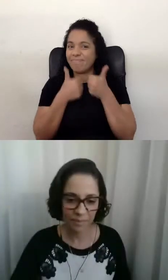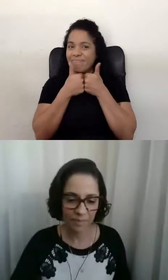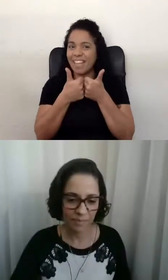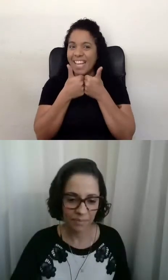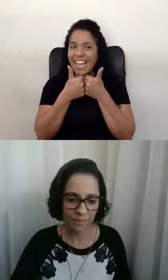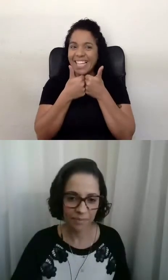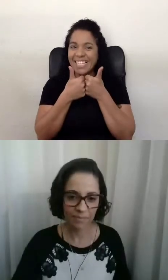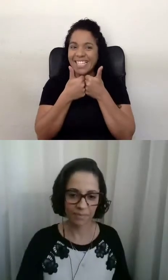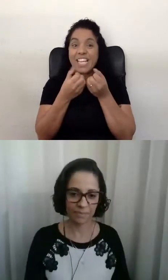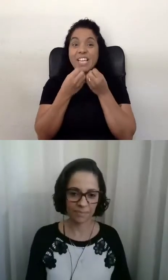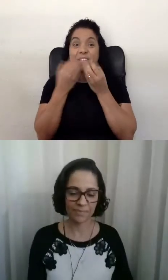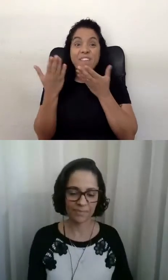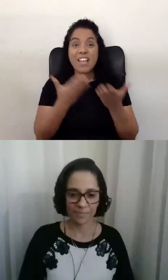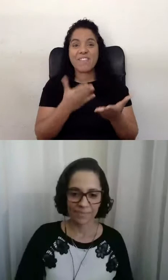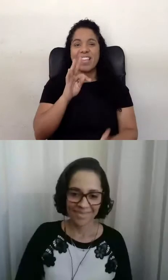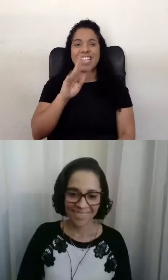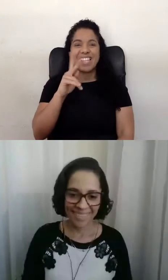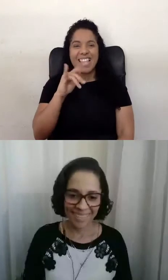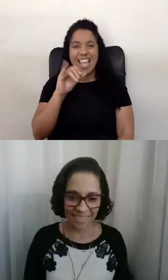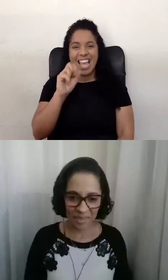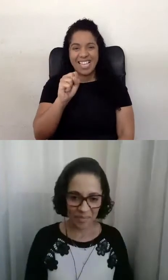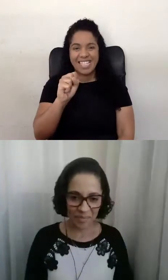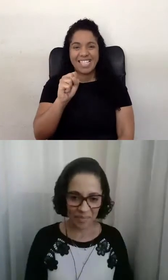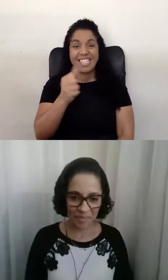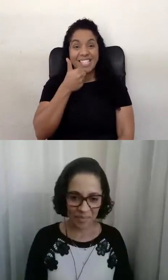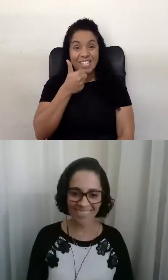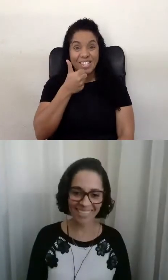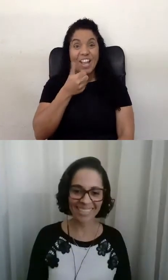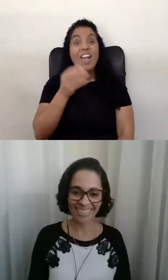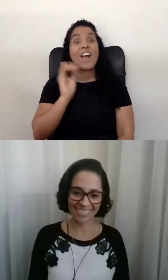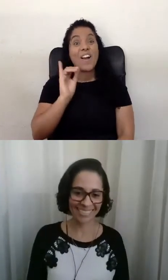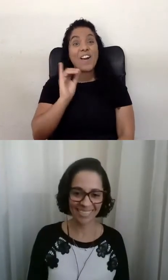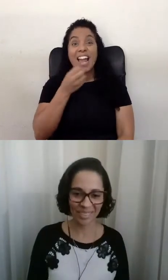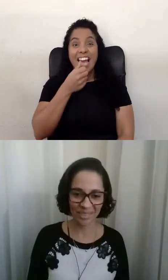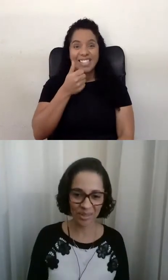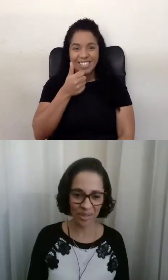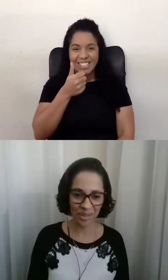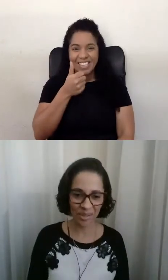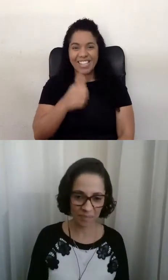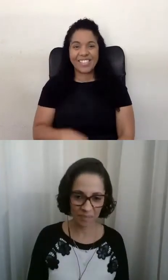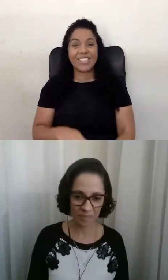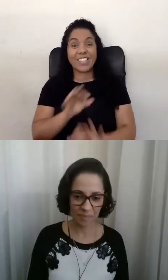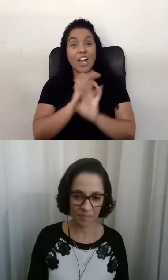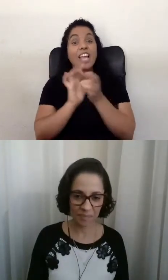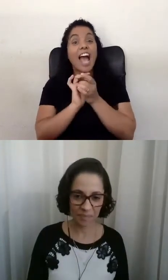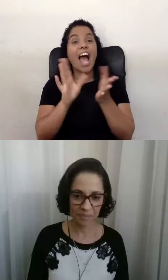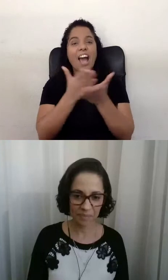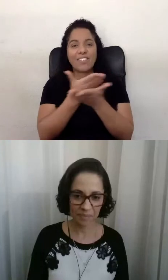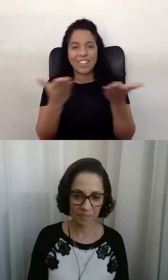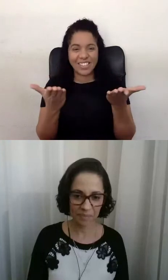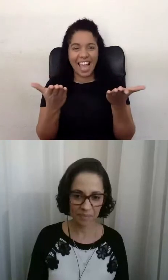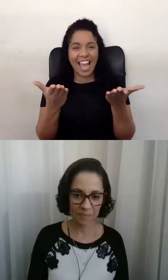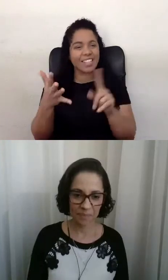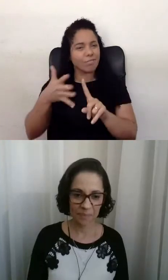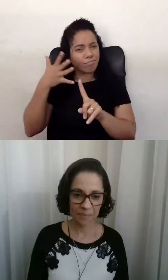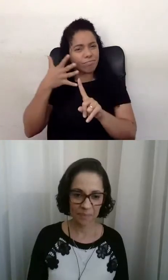Beleza. Bem-vinda, Thaís. Olá, Tudo jóia? tudo jóia? Tudo Fica à ótimo. vontade, o palco é todo seu,